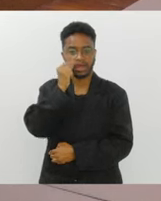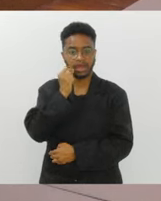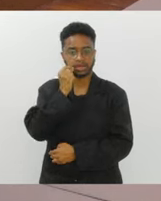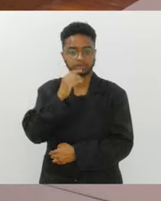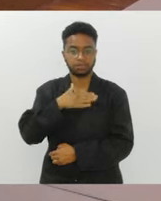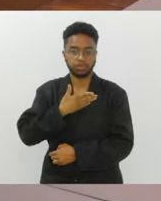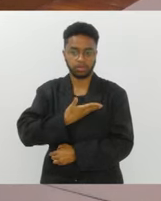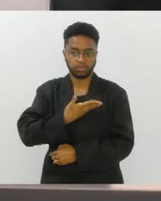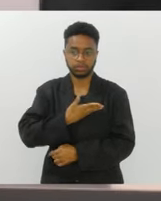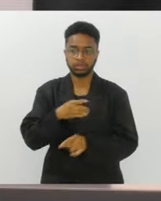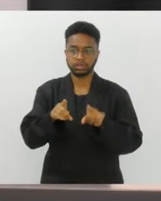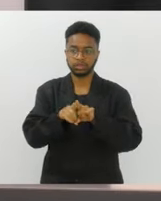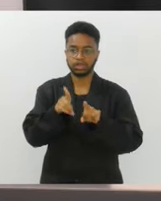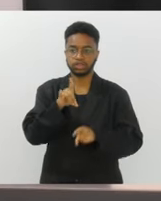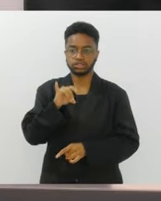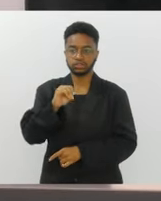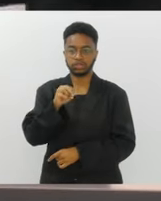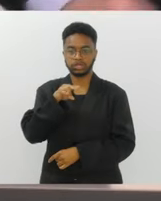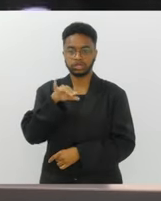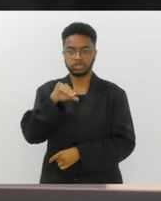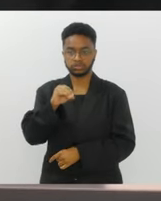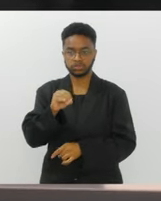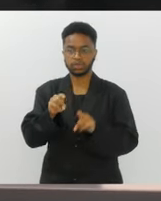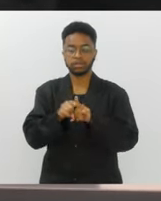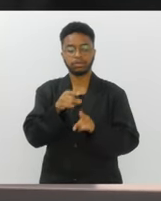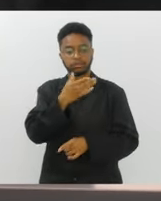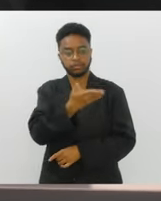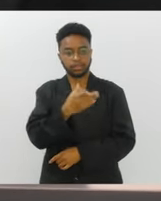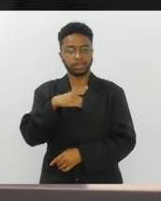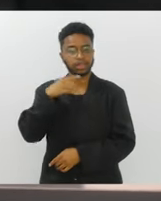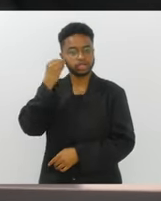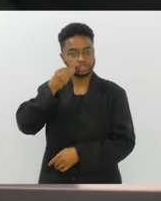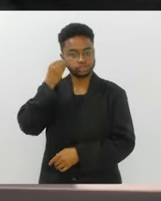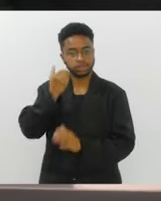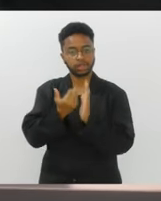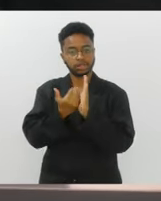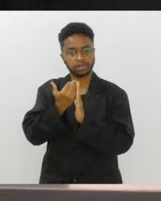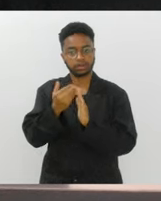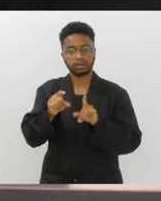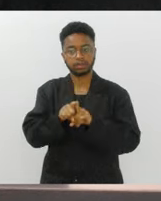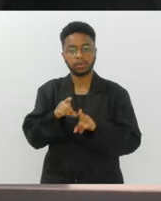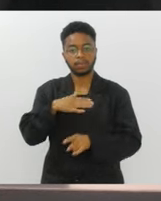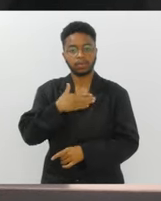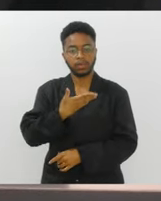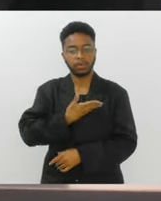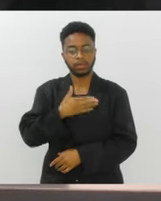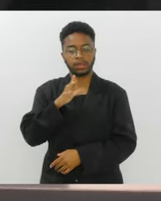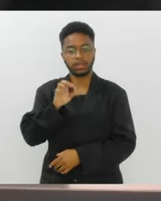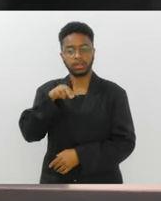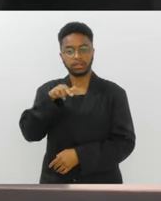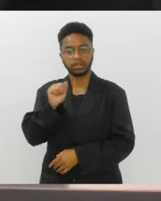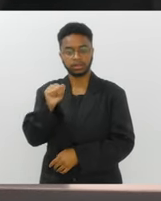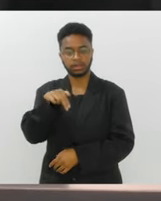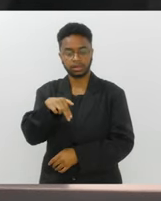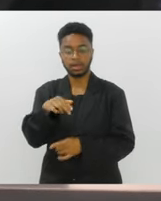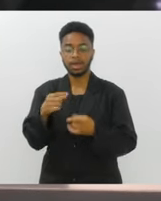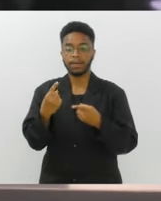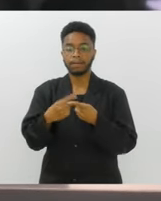meu amigo, Dionísio, o senhor que tem muita experiência, meu amigo ali, Renan Jordi,